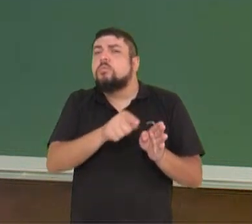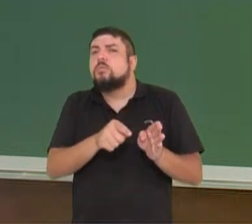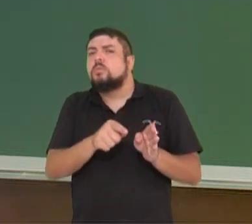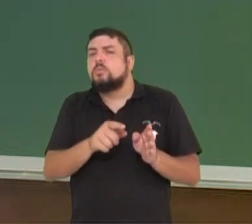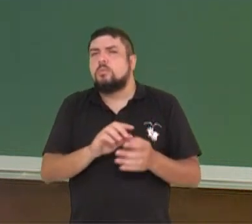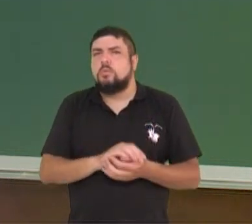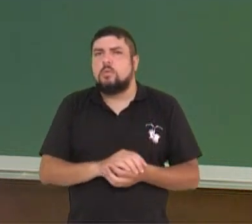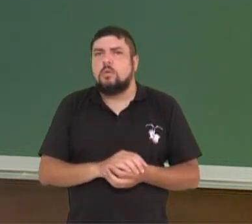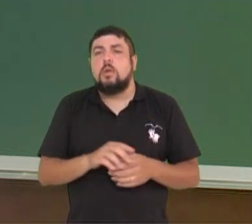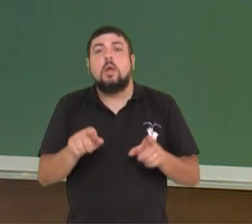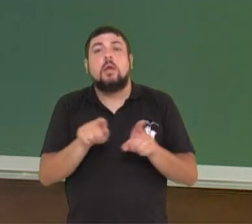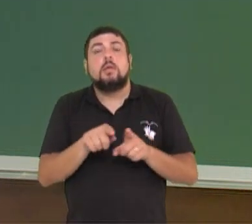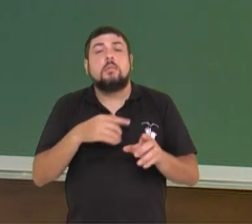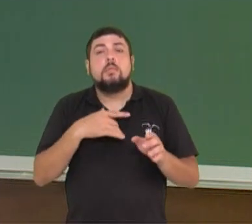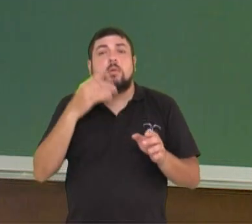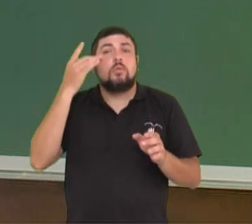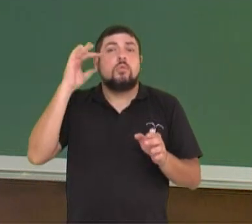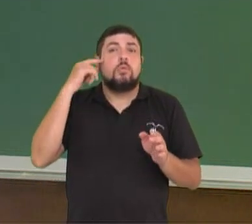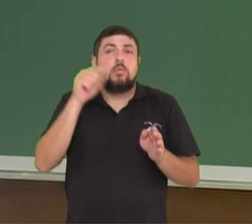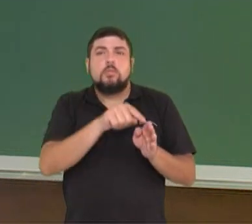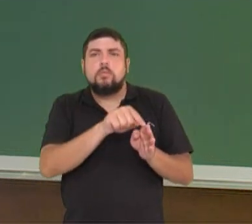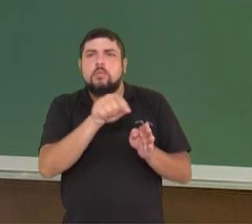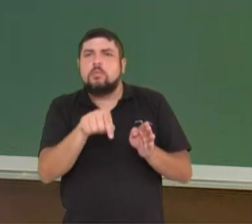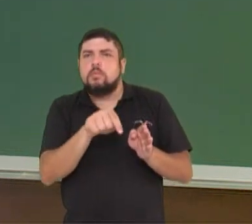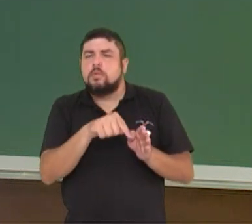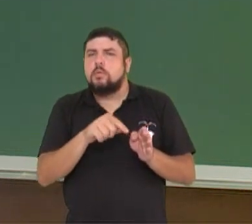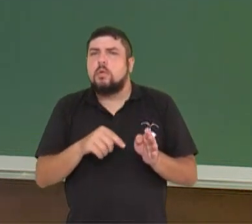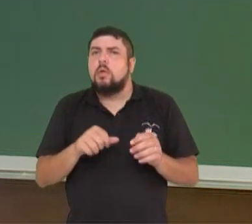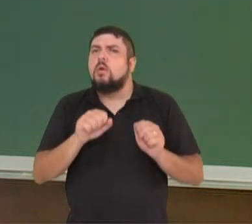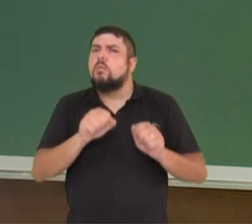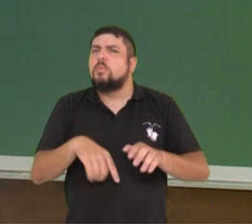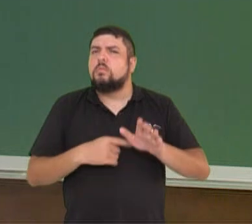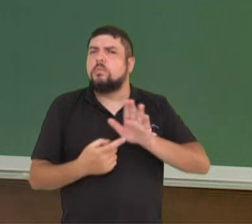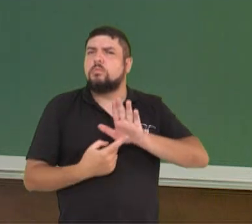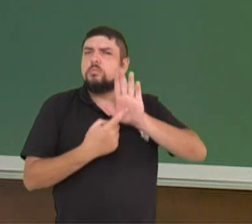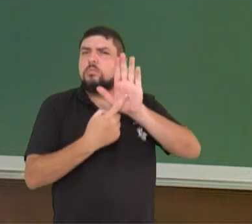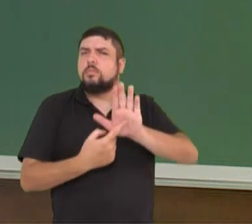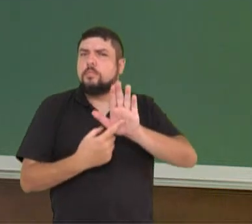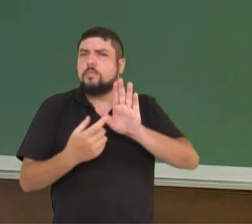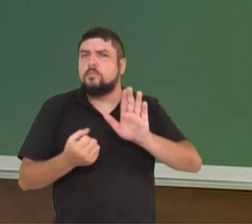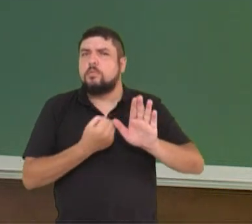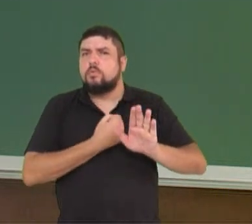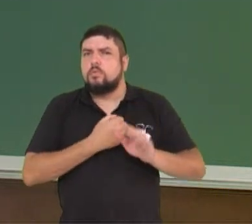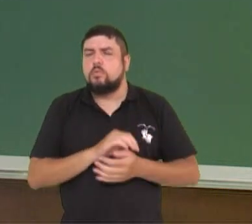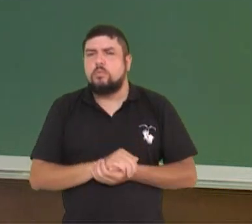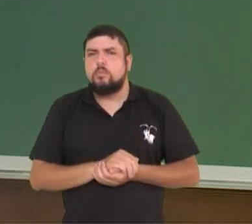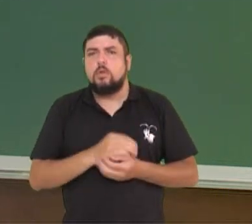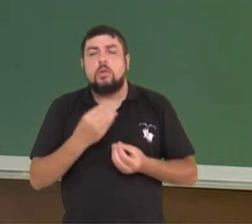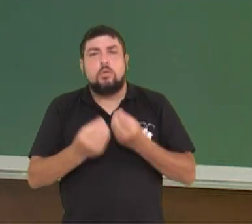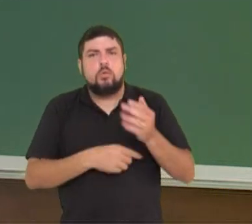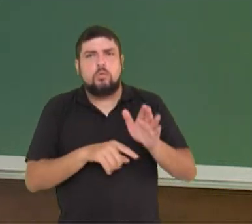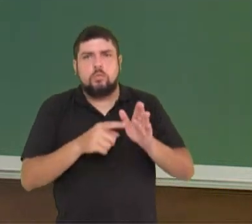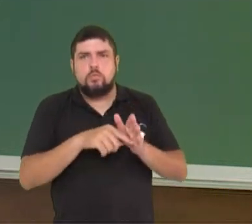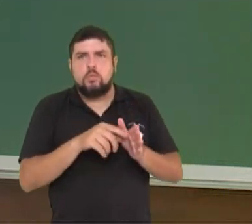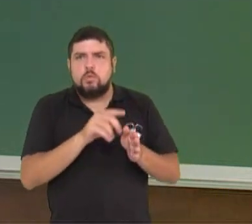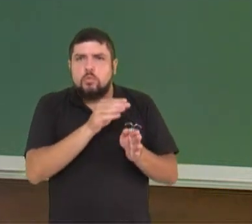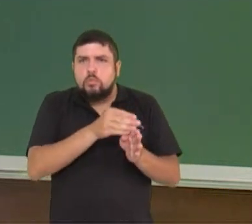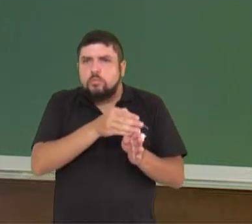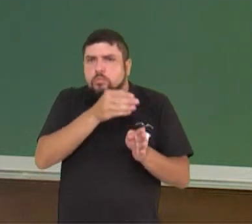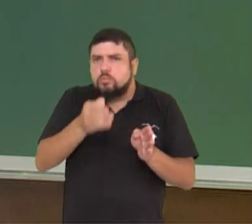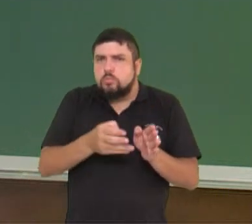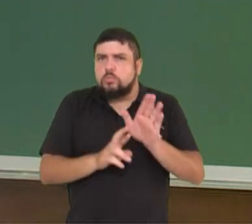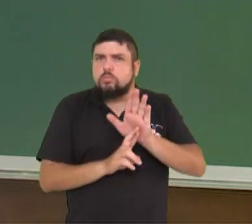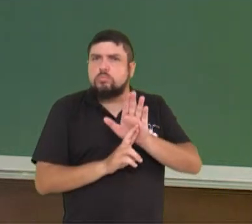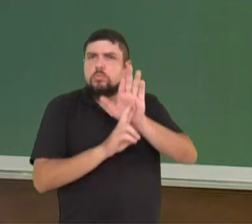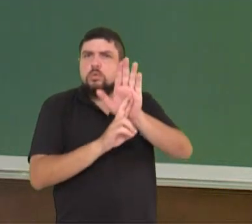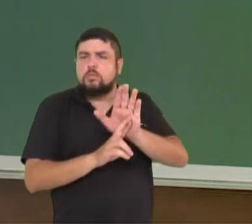Como não tem como dizer esse número, nós podemos o quê? Representar esse número. Então nós vamos representar todos esses números que